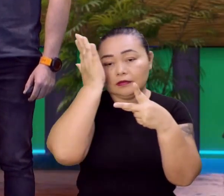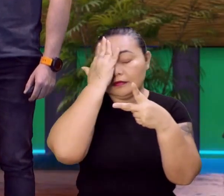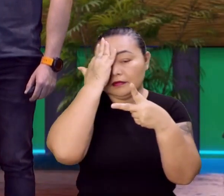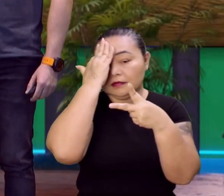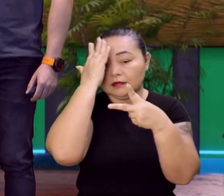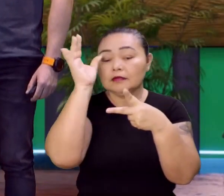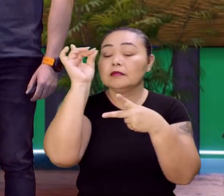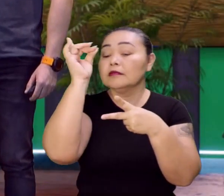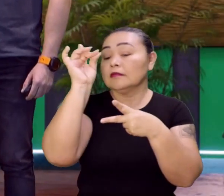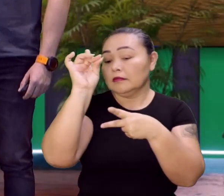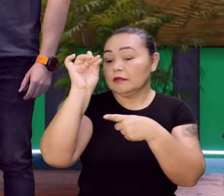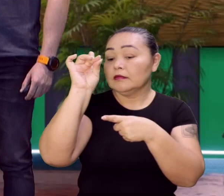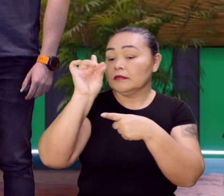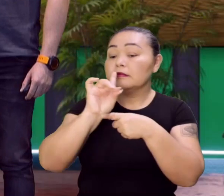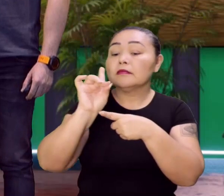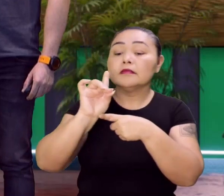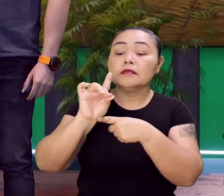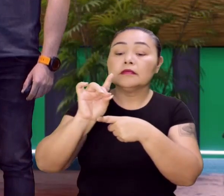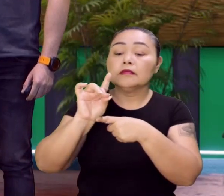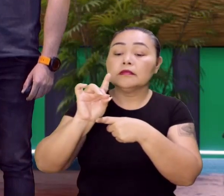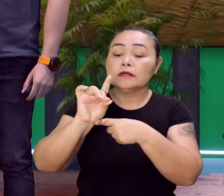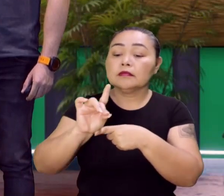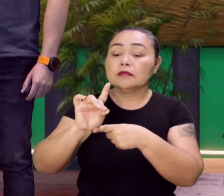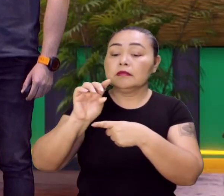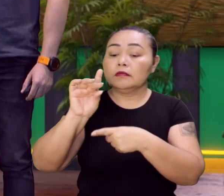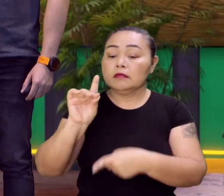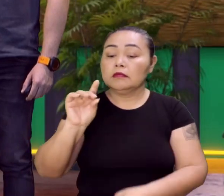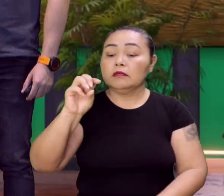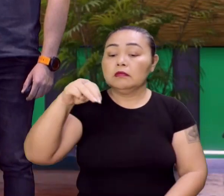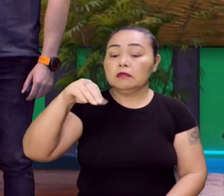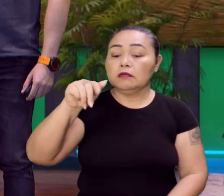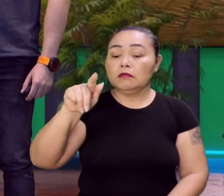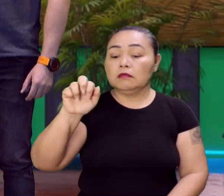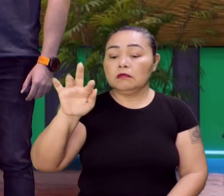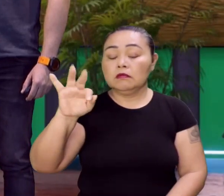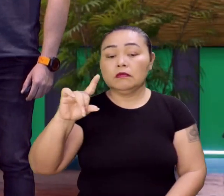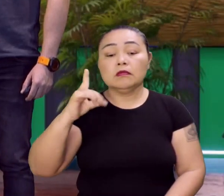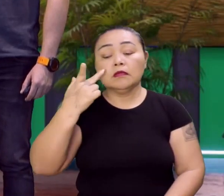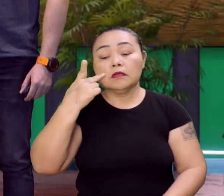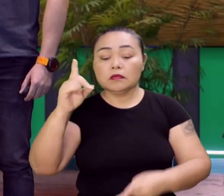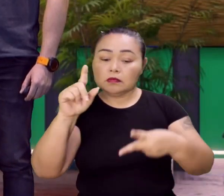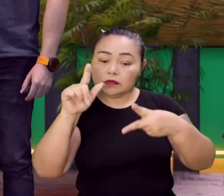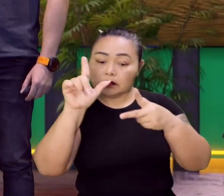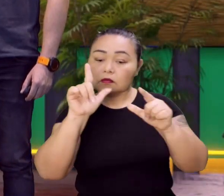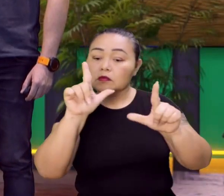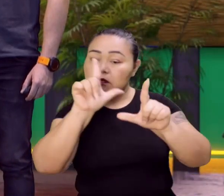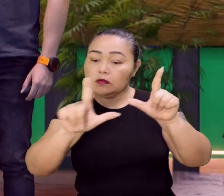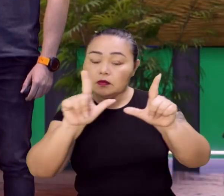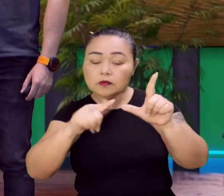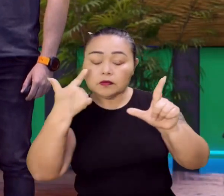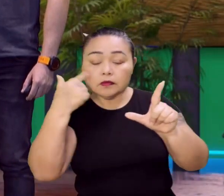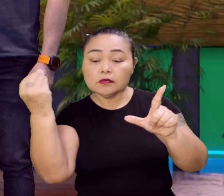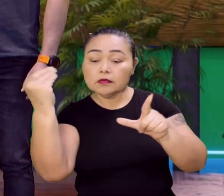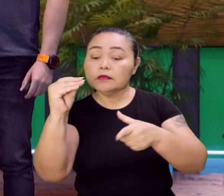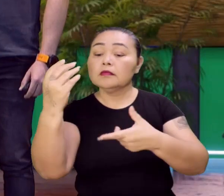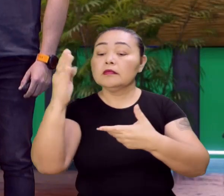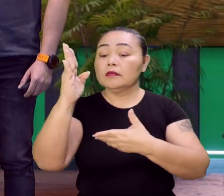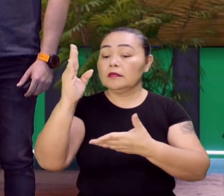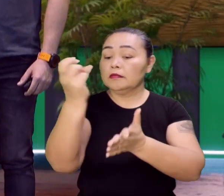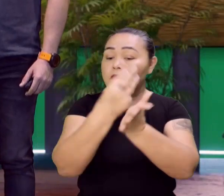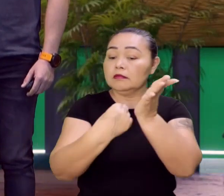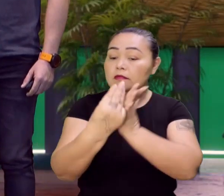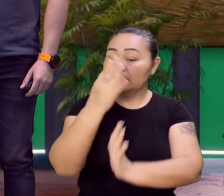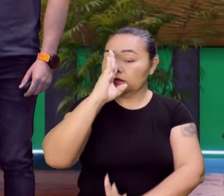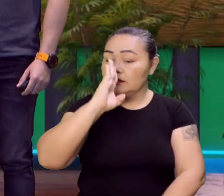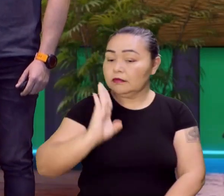é densidade demográfica. E ali a legenda está falando sobre essa densidade demográfica no Brasil. Muito